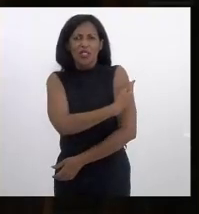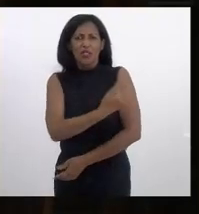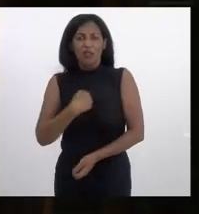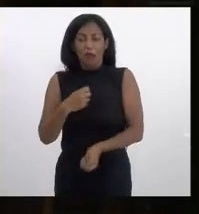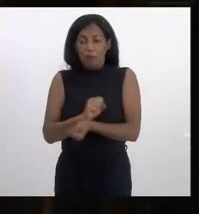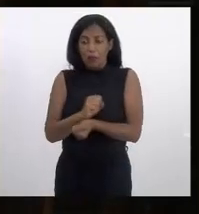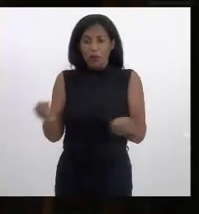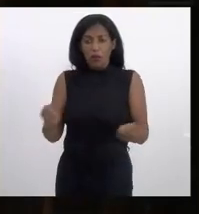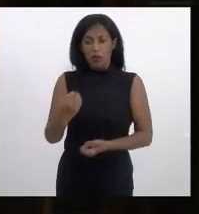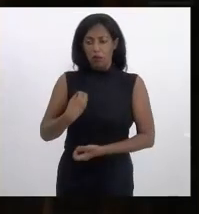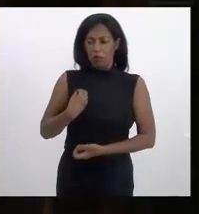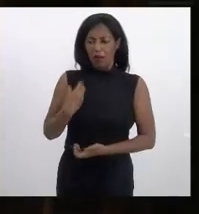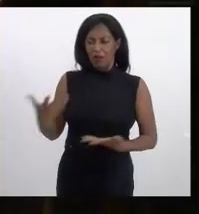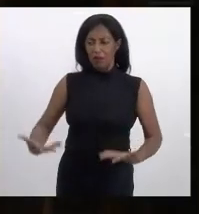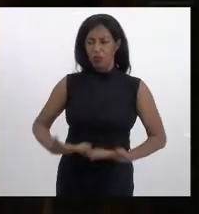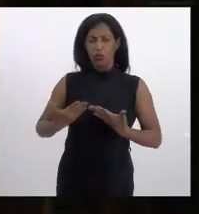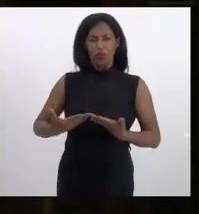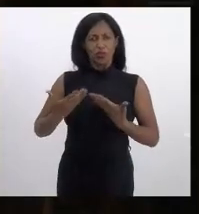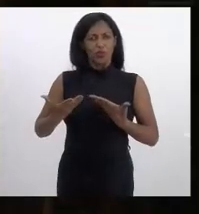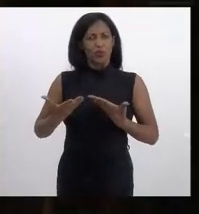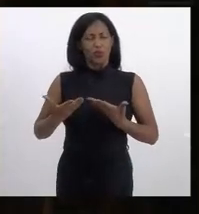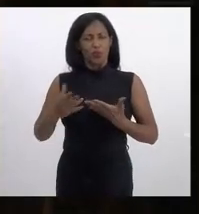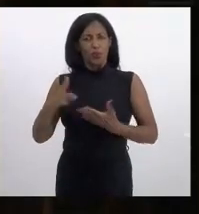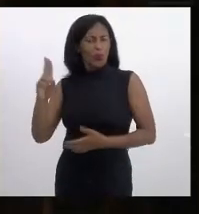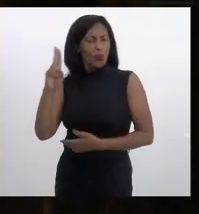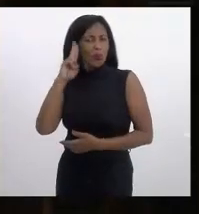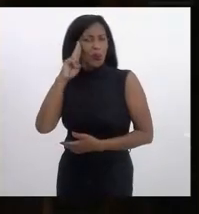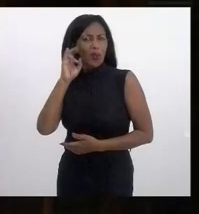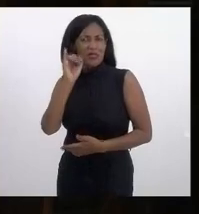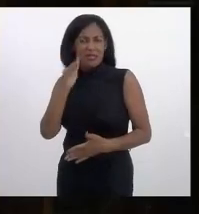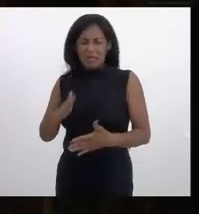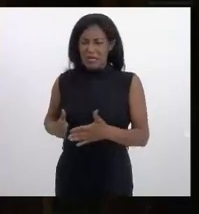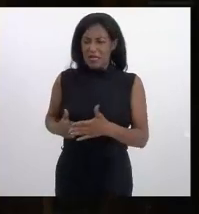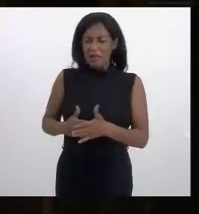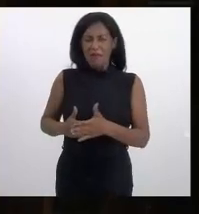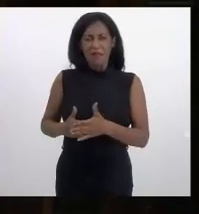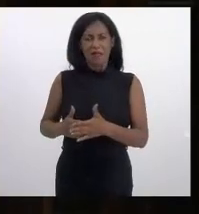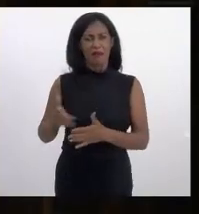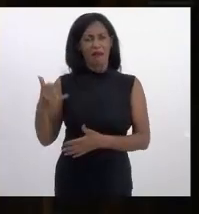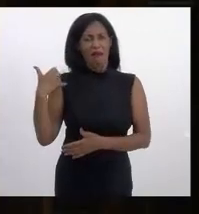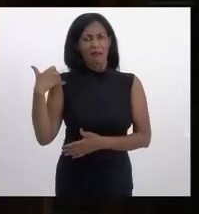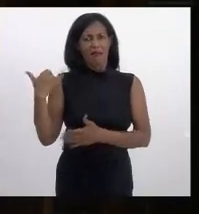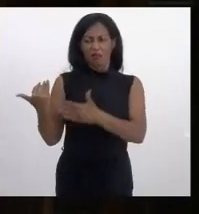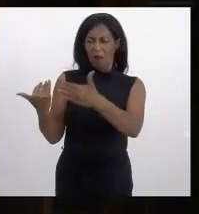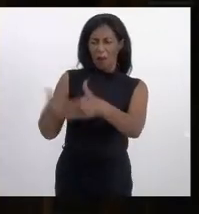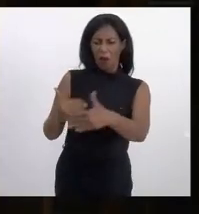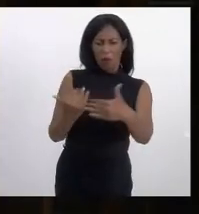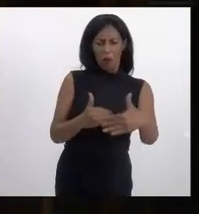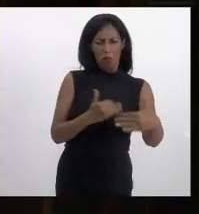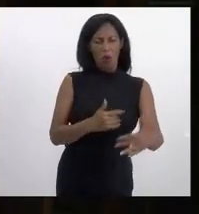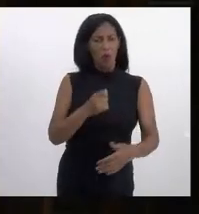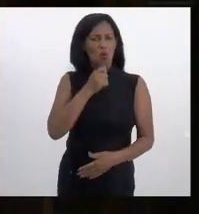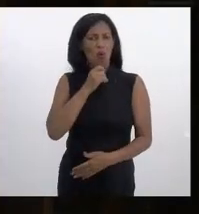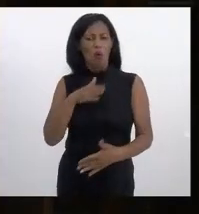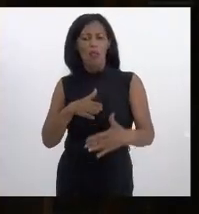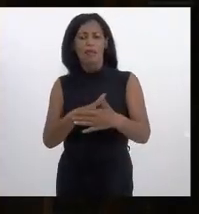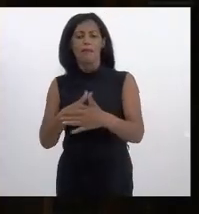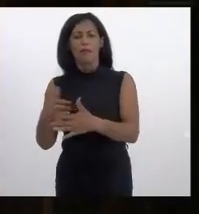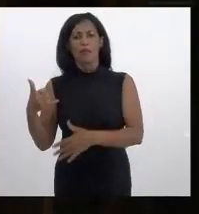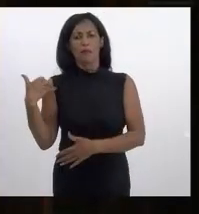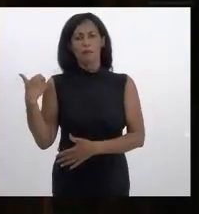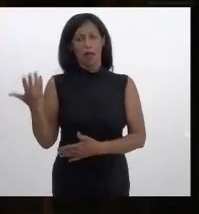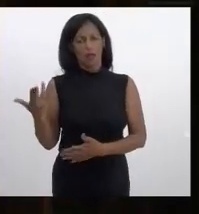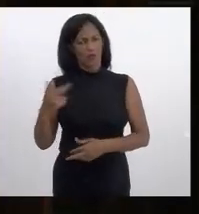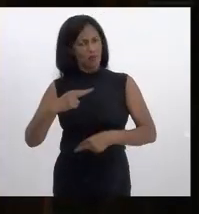tornou impossível Cadê o estímulo para a Corporação se quando limitou a idade da gente para fazer prova para escola então